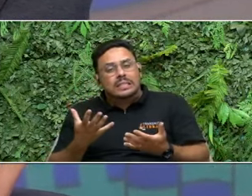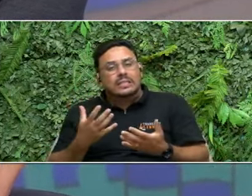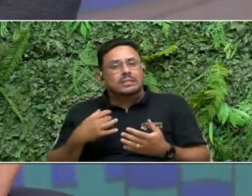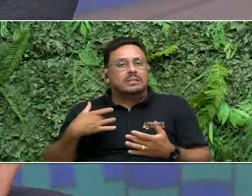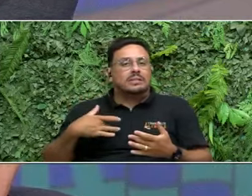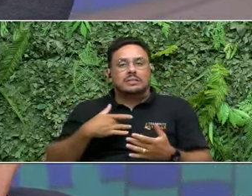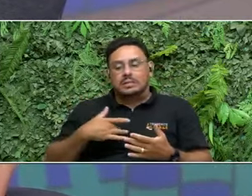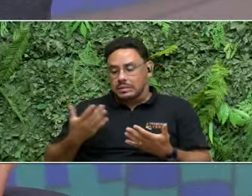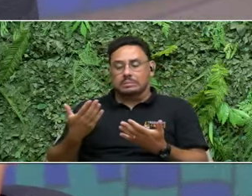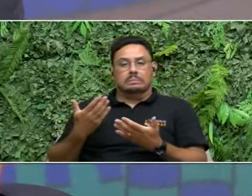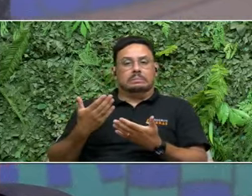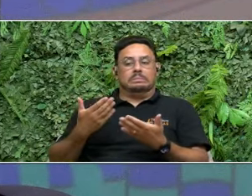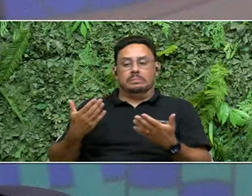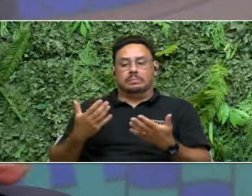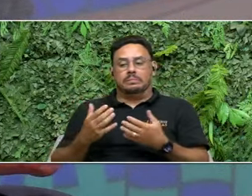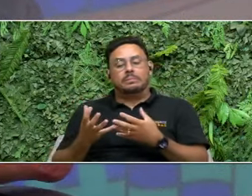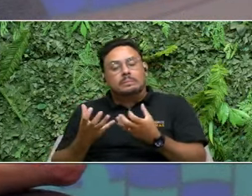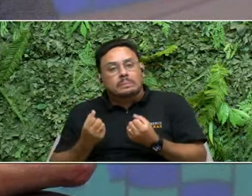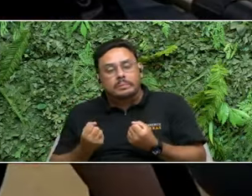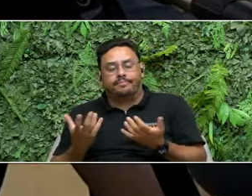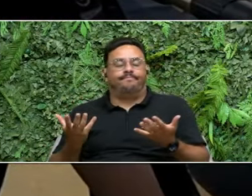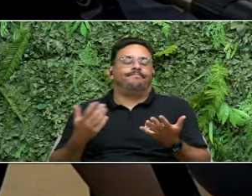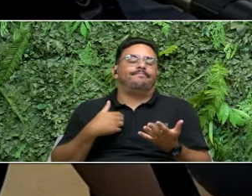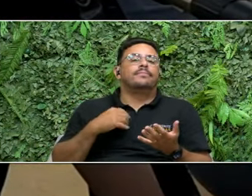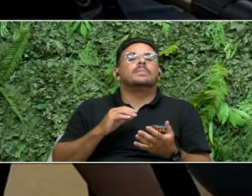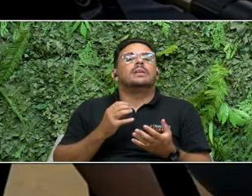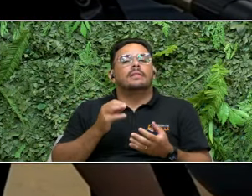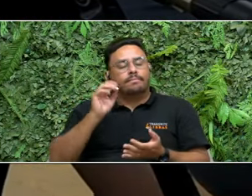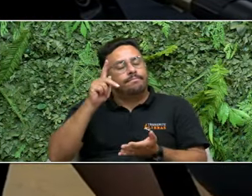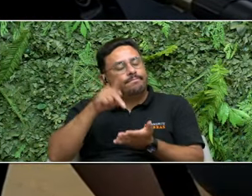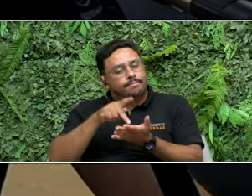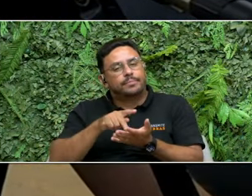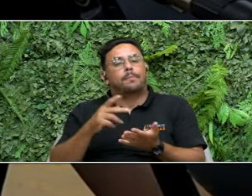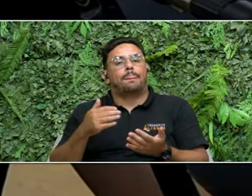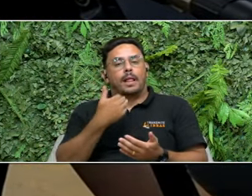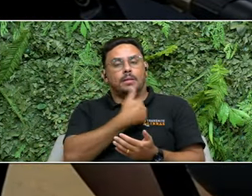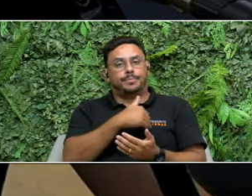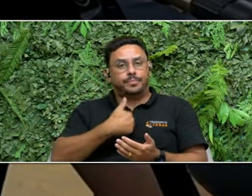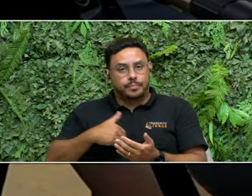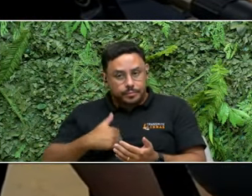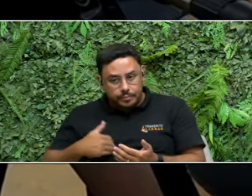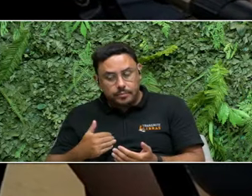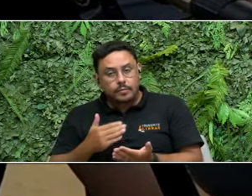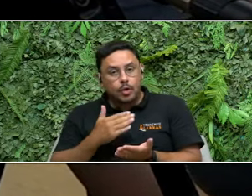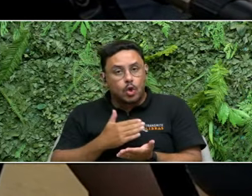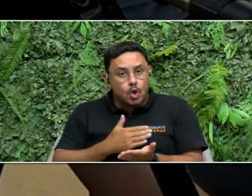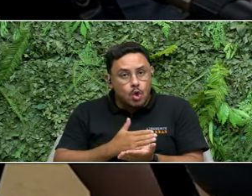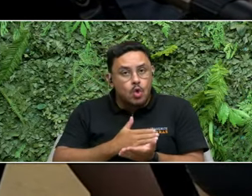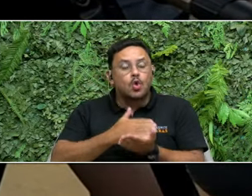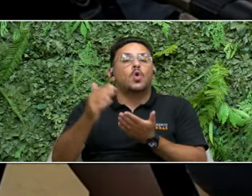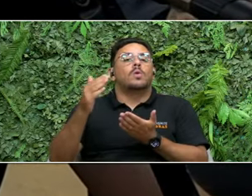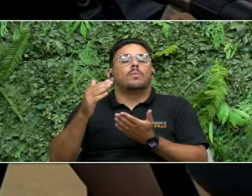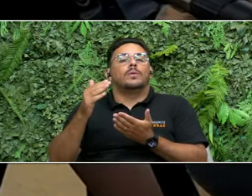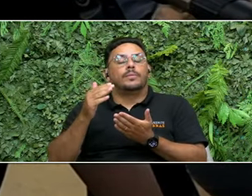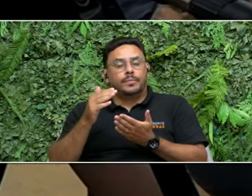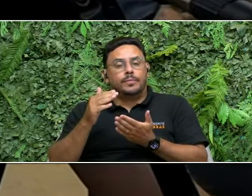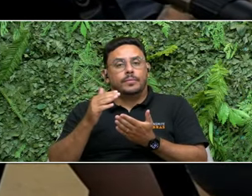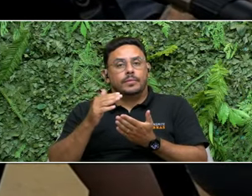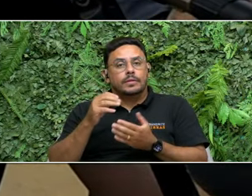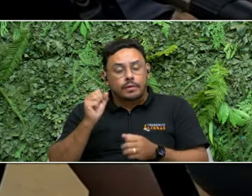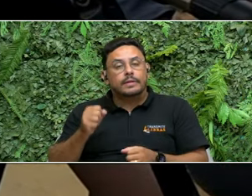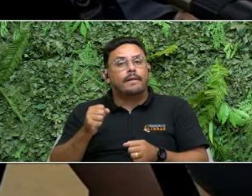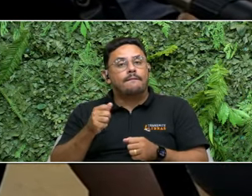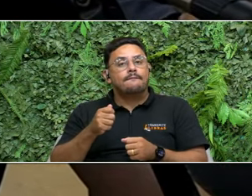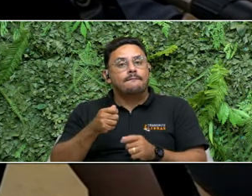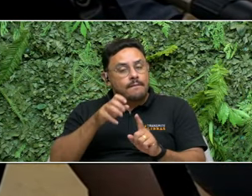Cid é isso Bob é o que o Atlético tinha que fazer né desde o primeiro minuto rolou a bola e para cima do Cruzeiro